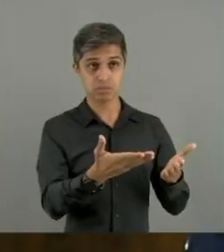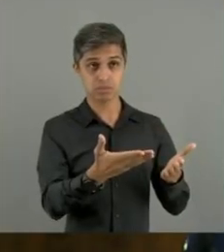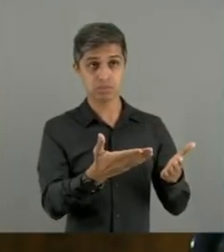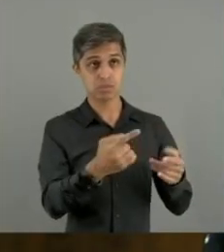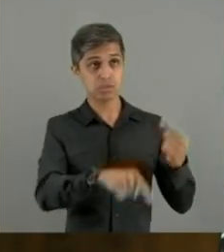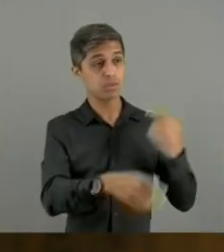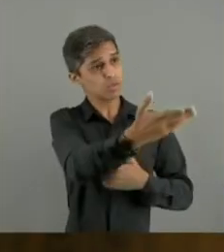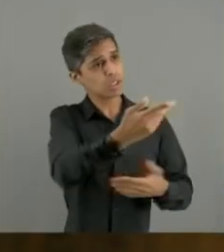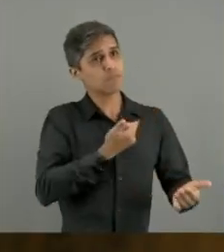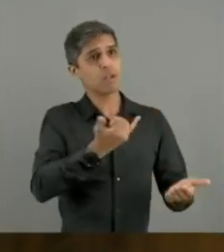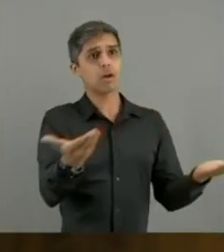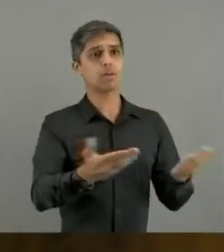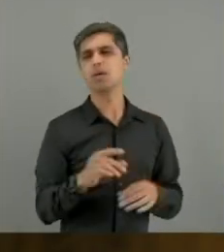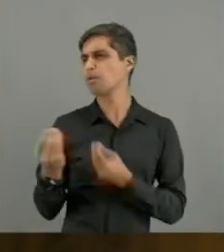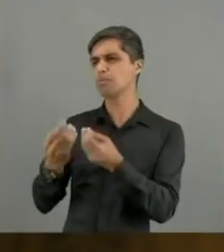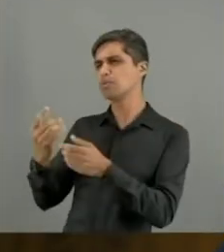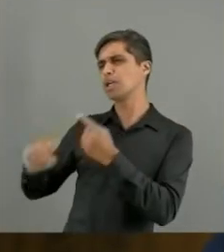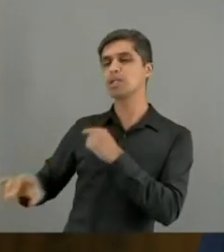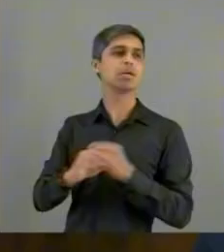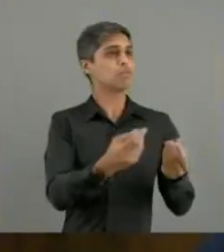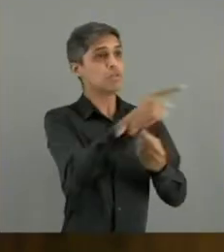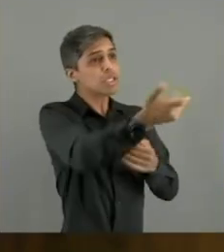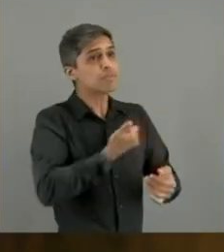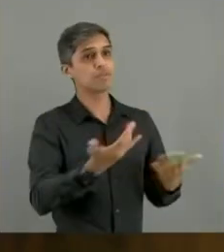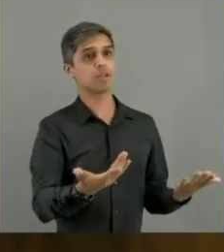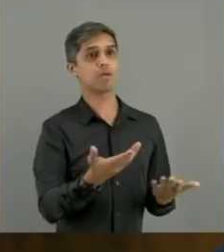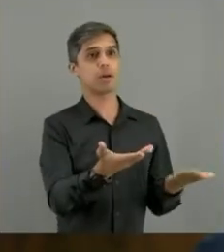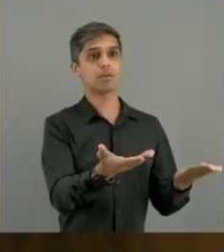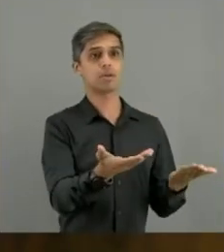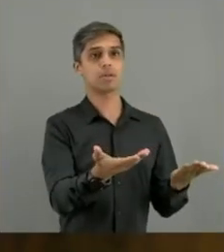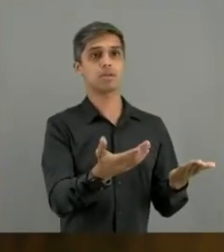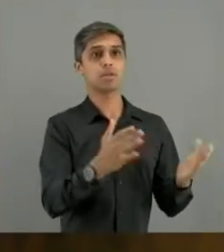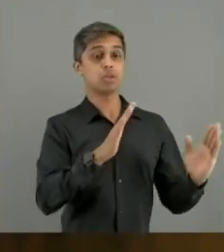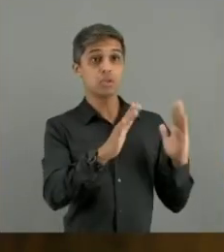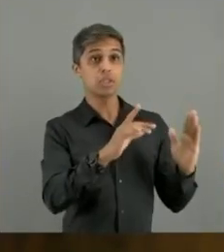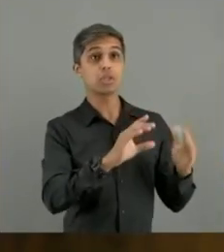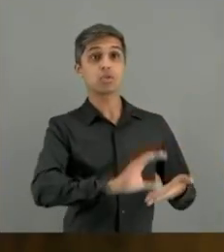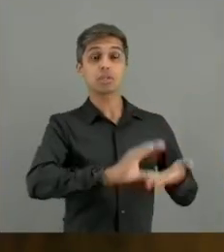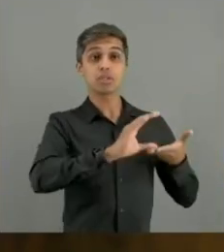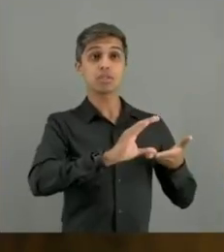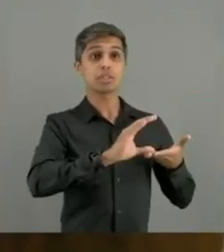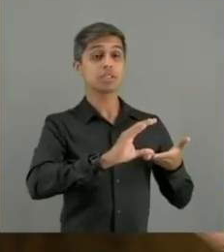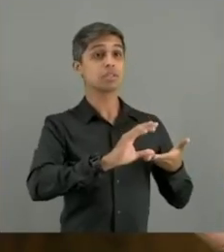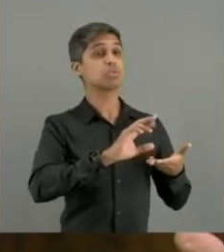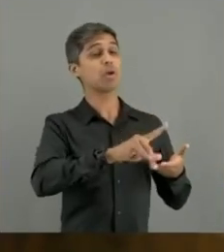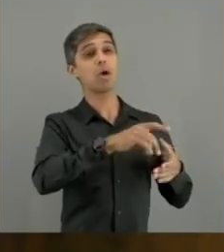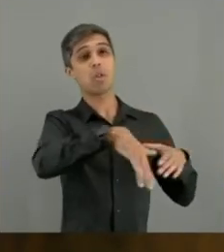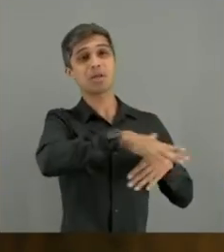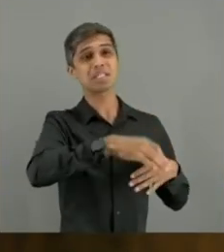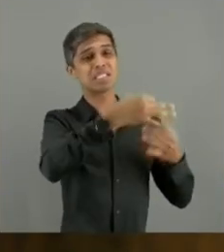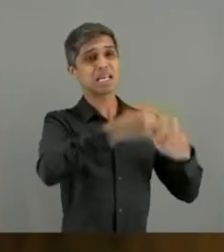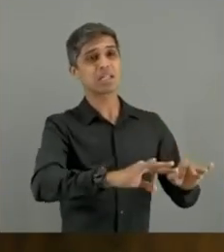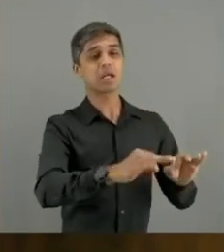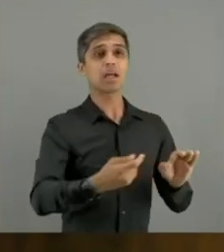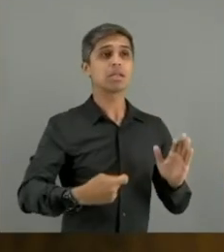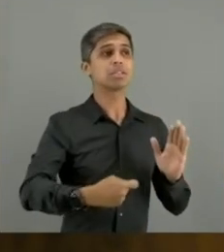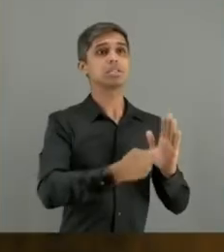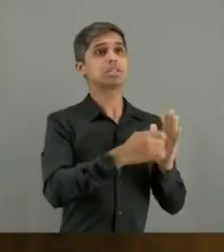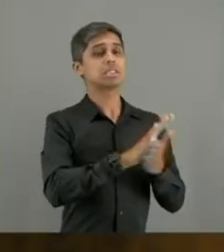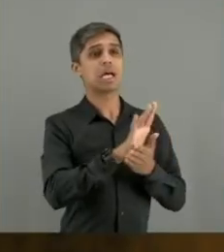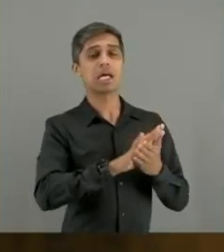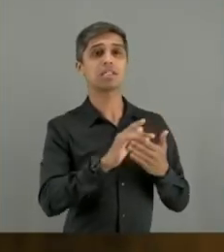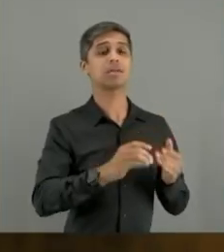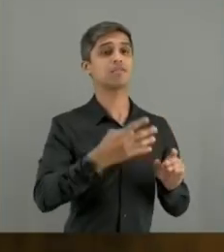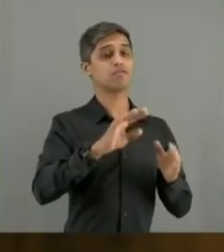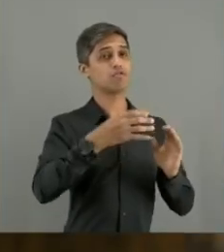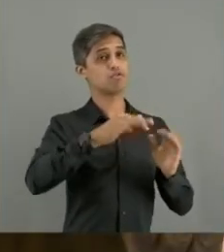A senhora me disse, a senhora me respondeu que não fez a denúncia enquanto conselheira, porque não era o ambiente adequado e levou sem nenhuma formalização o